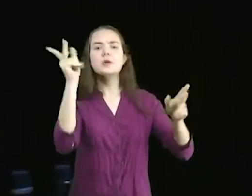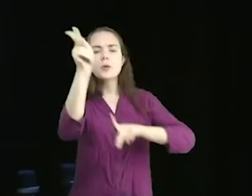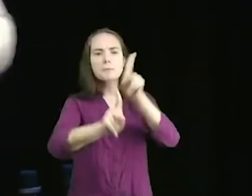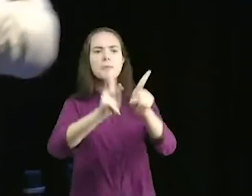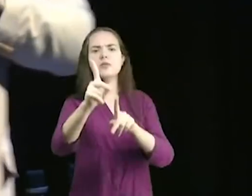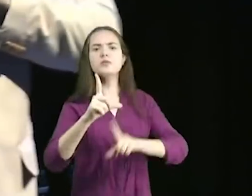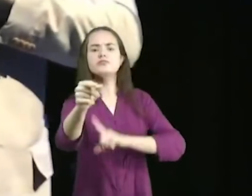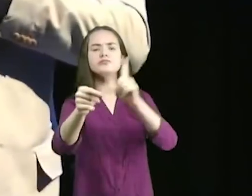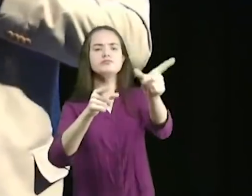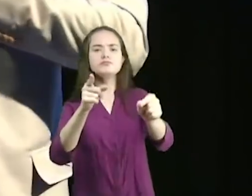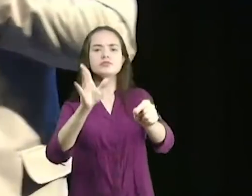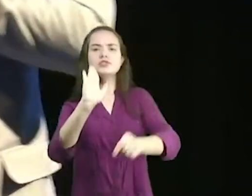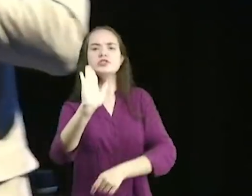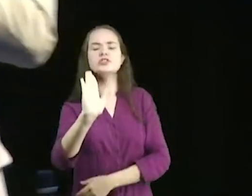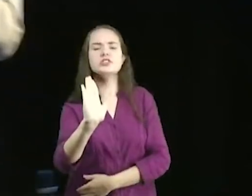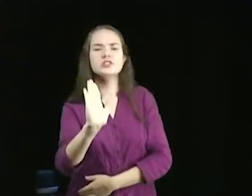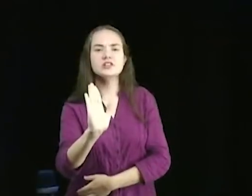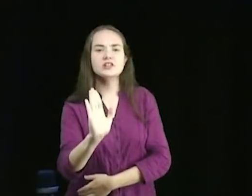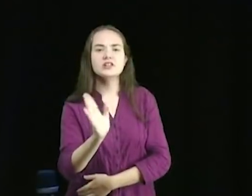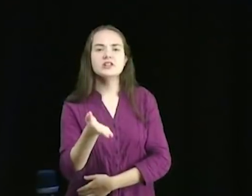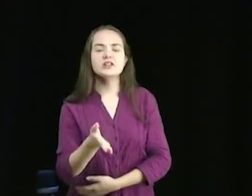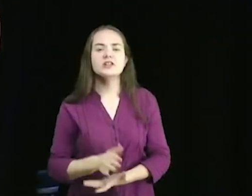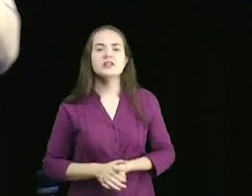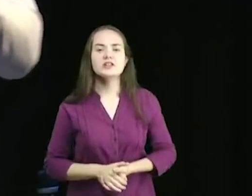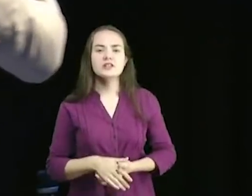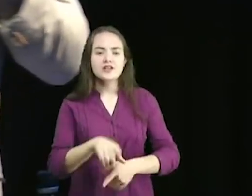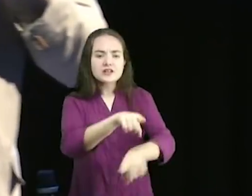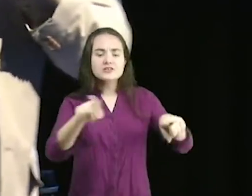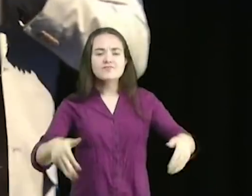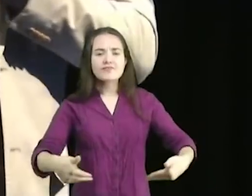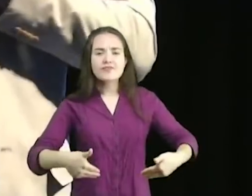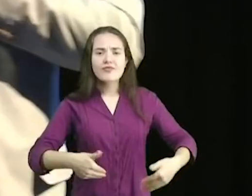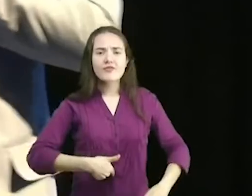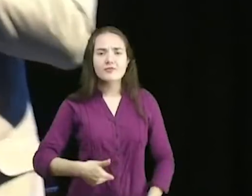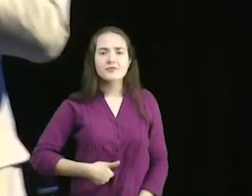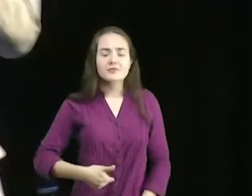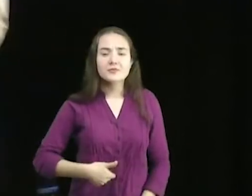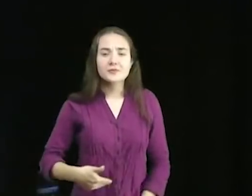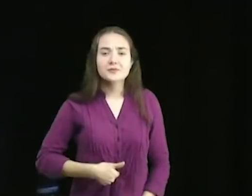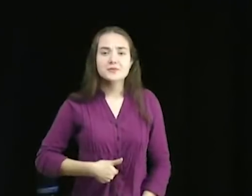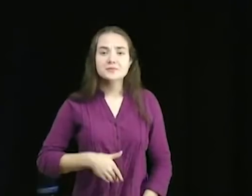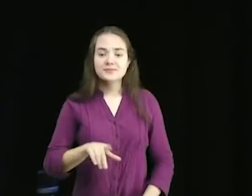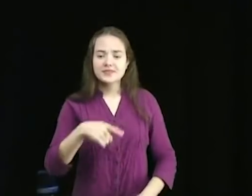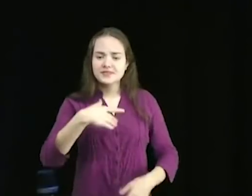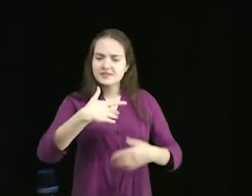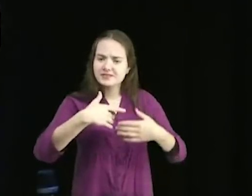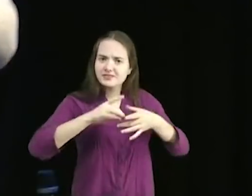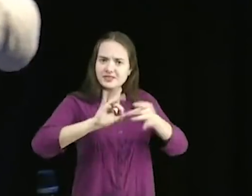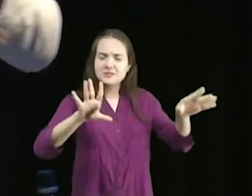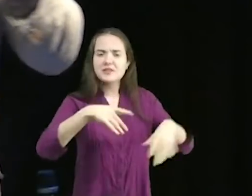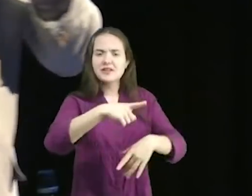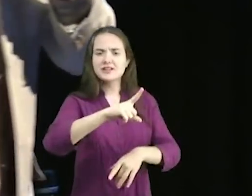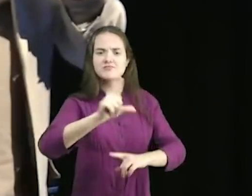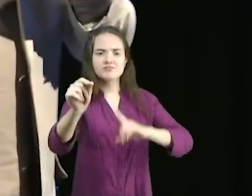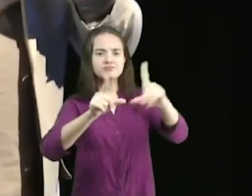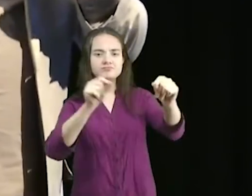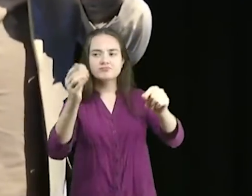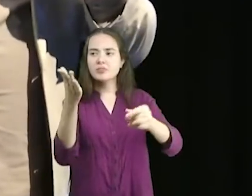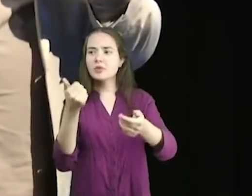é tarde, eles estão famintos, para que eles vão aí pelos caminhos, e eles comprem para si mesmo